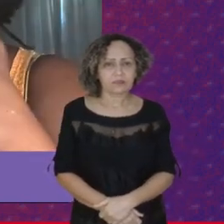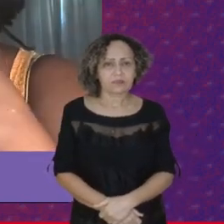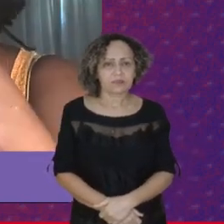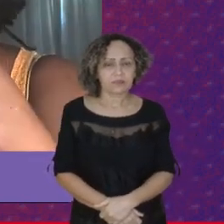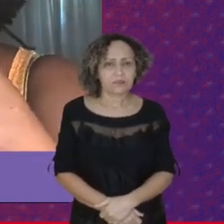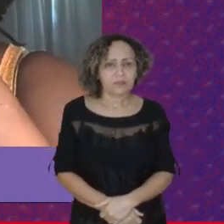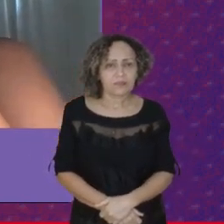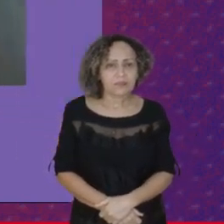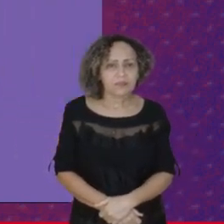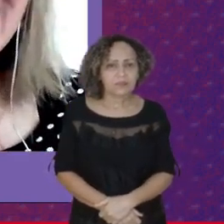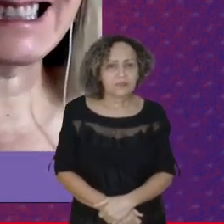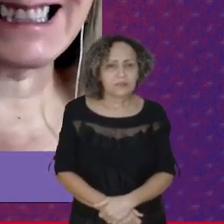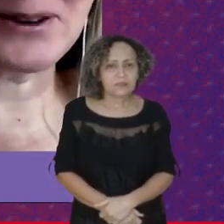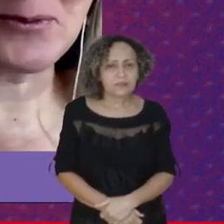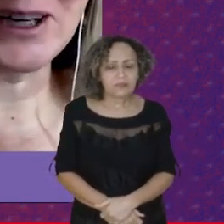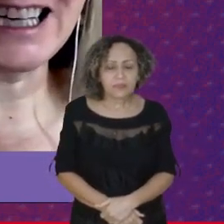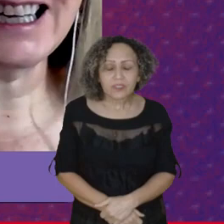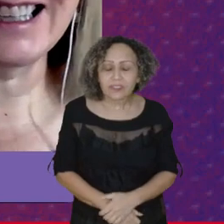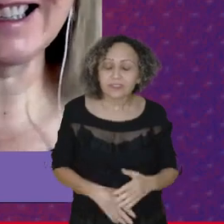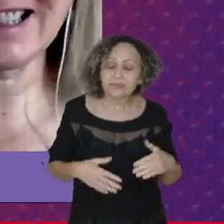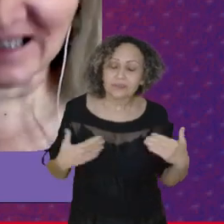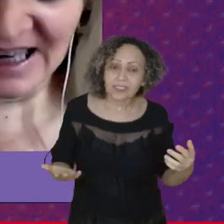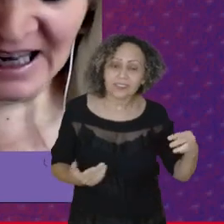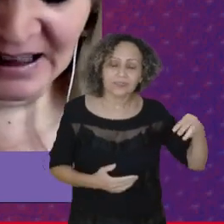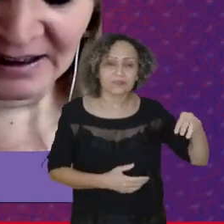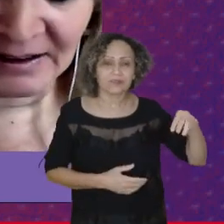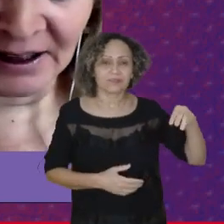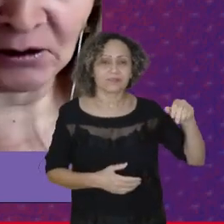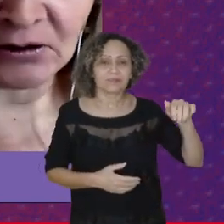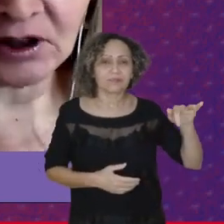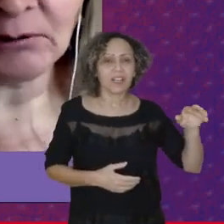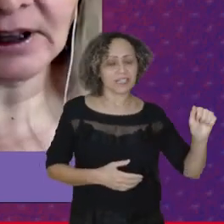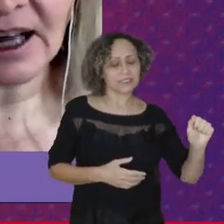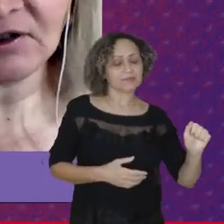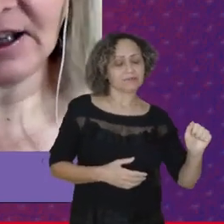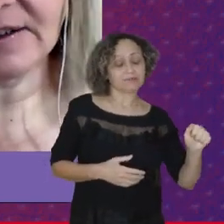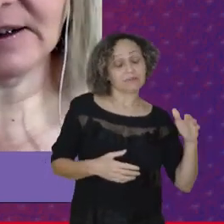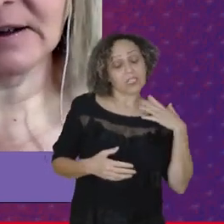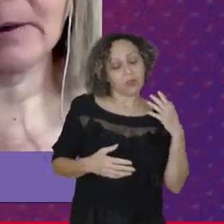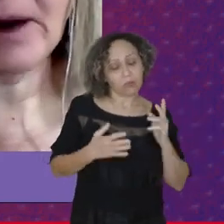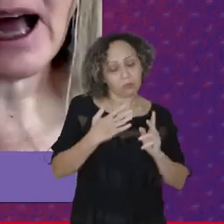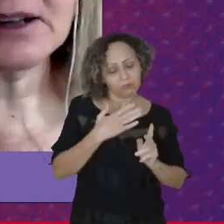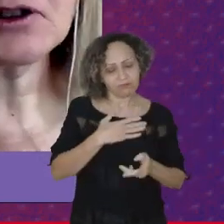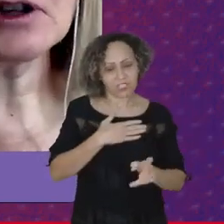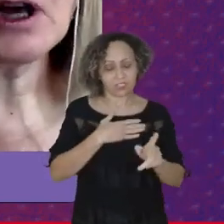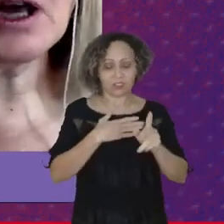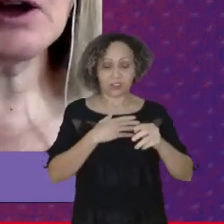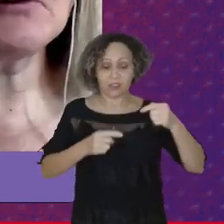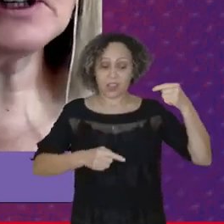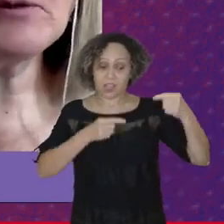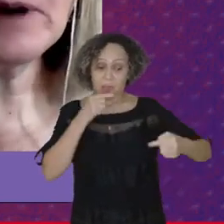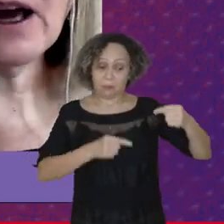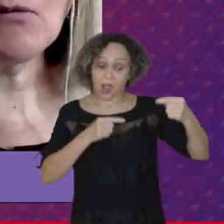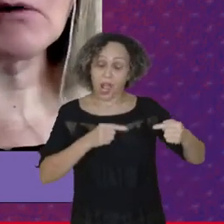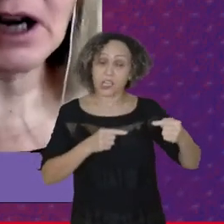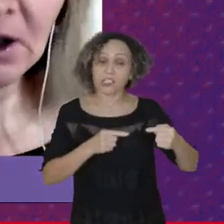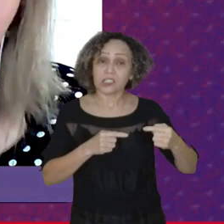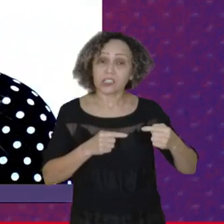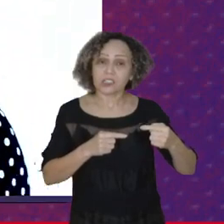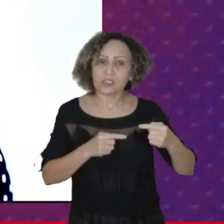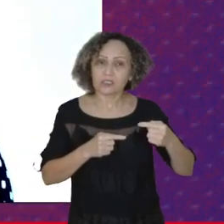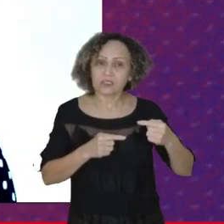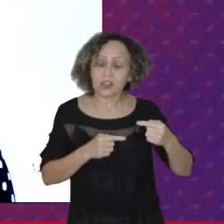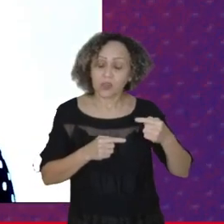Maia e colegas e companheiras, dando continuidade a esse debate, eu vou então pegar